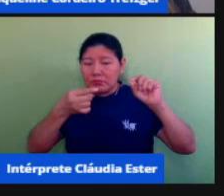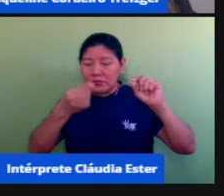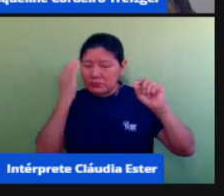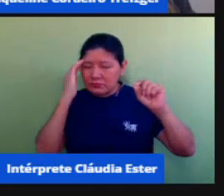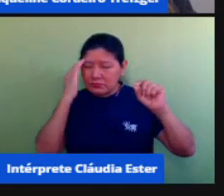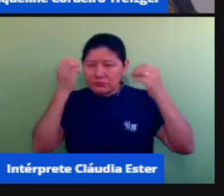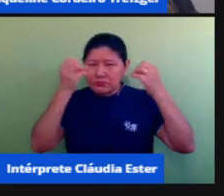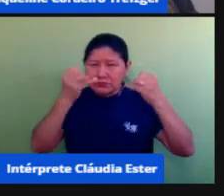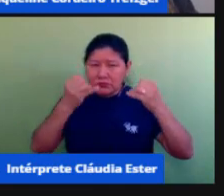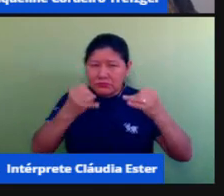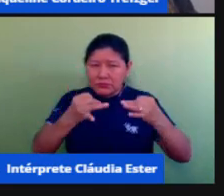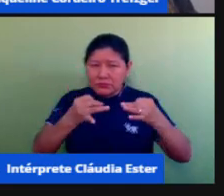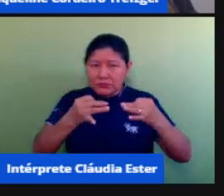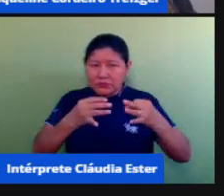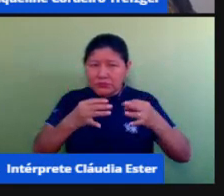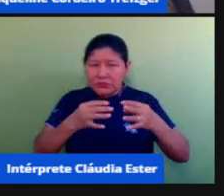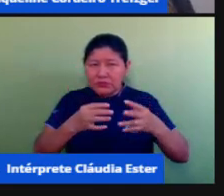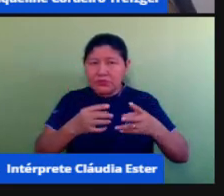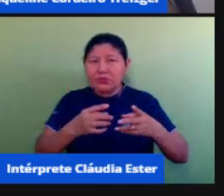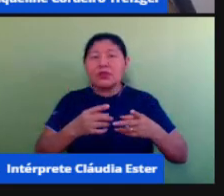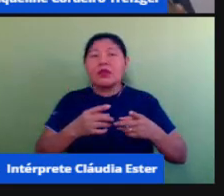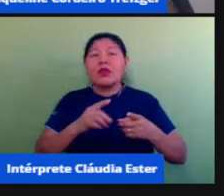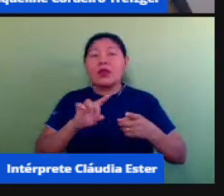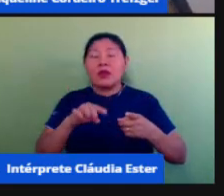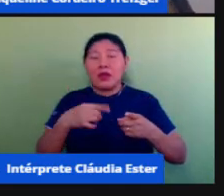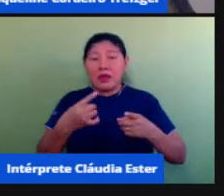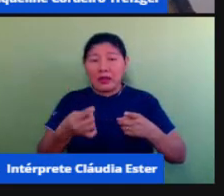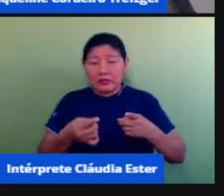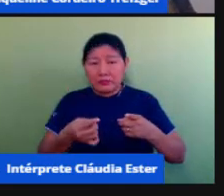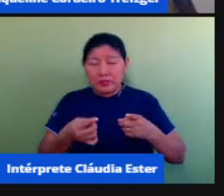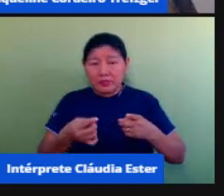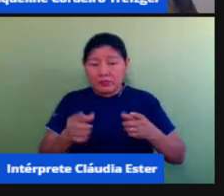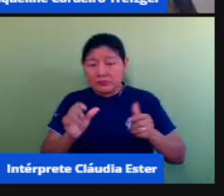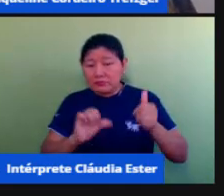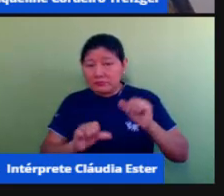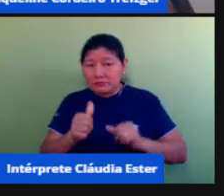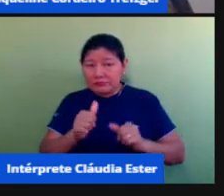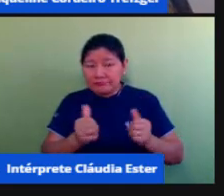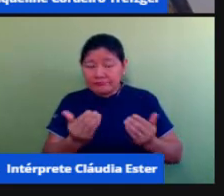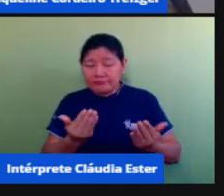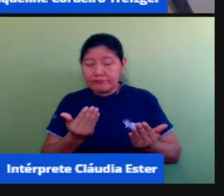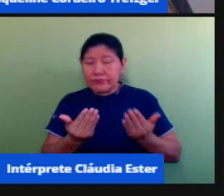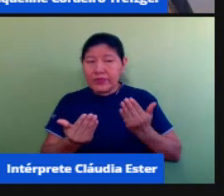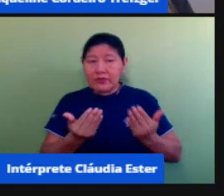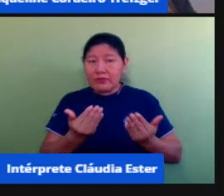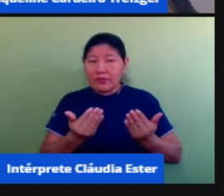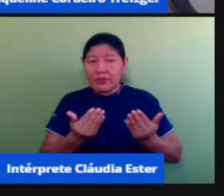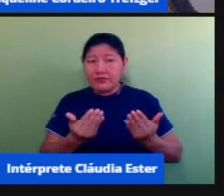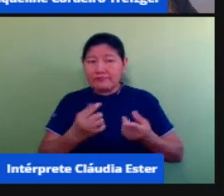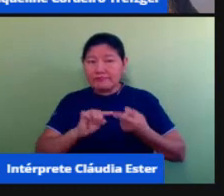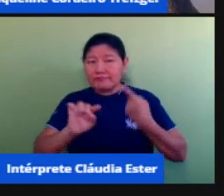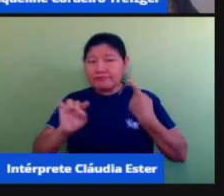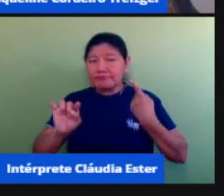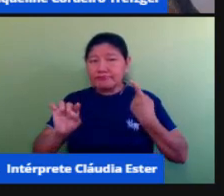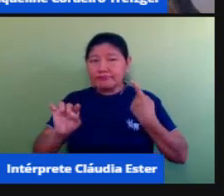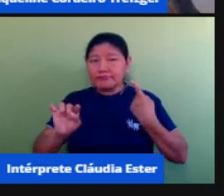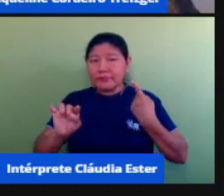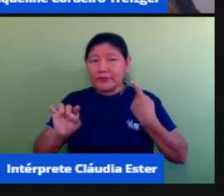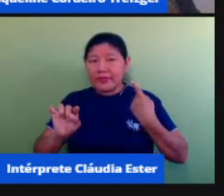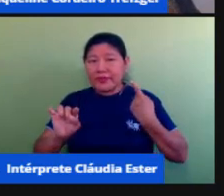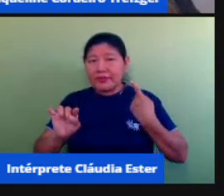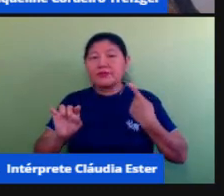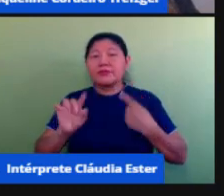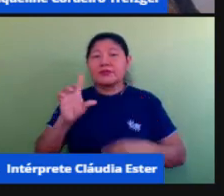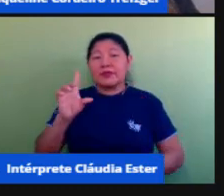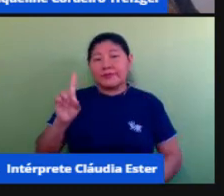né? Isso abrange também apenas uma parte. A avaliação comparativa é o contrário das avaliações diagnósticas e os